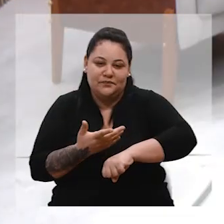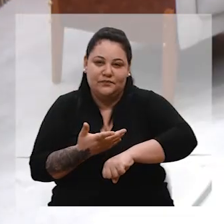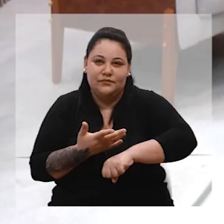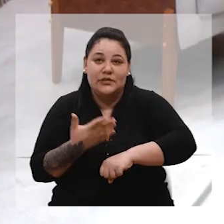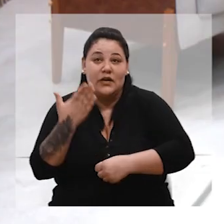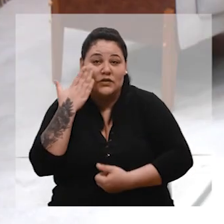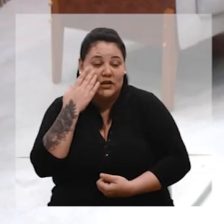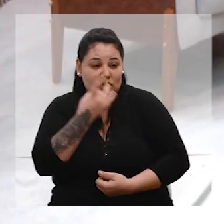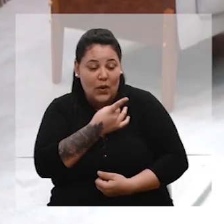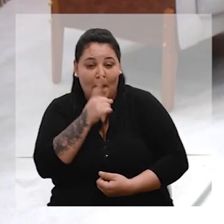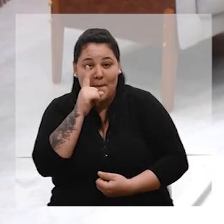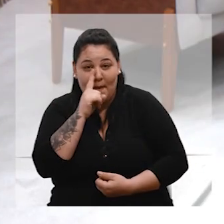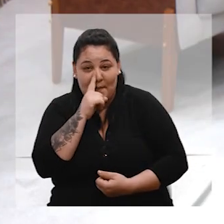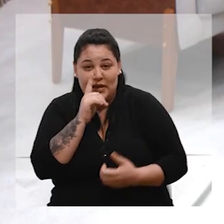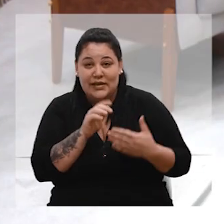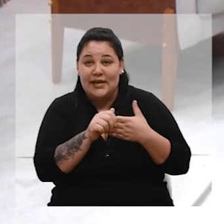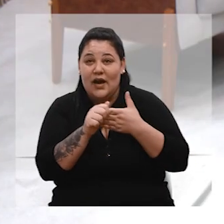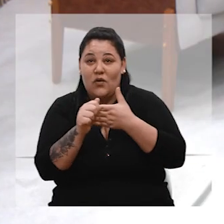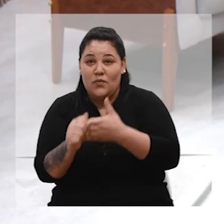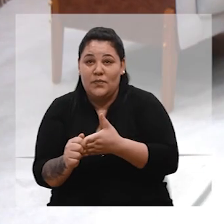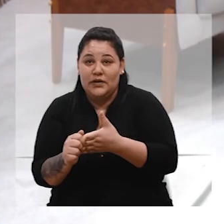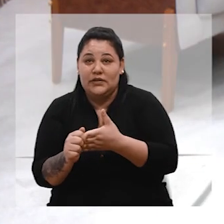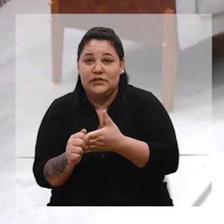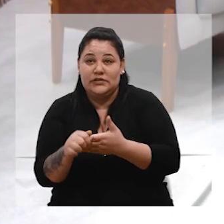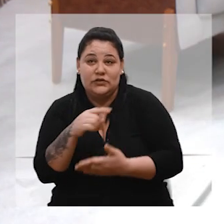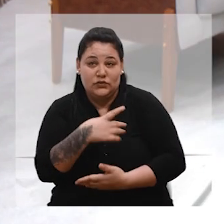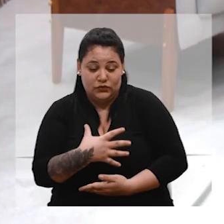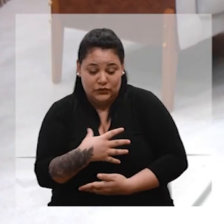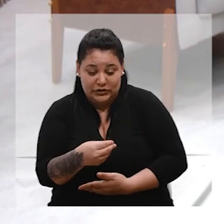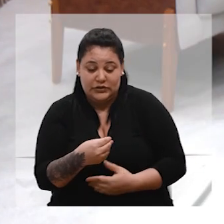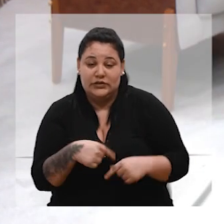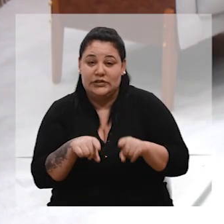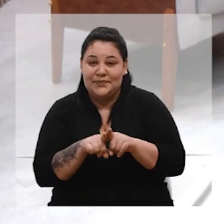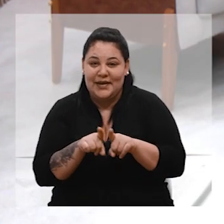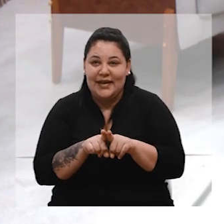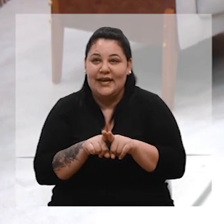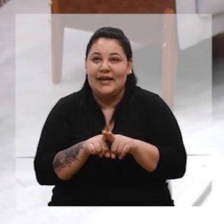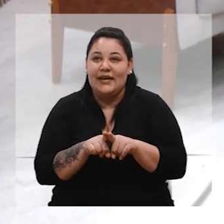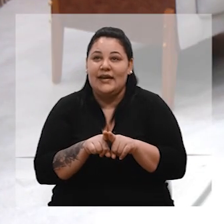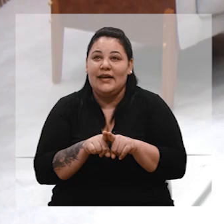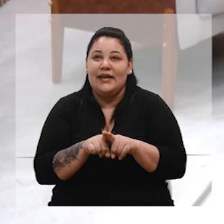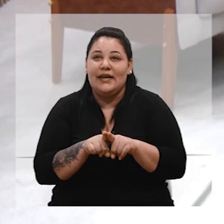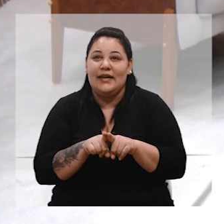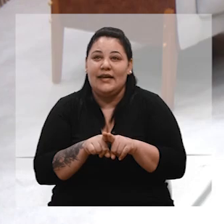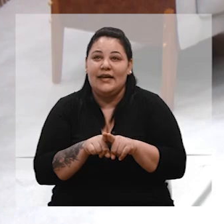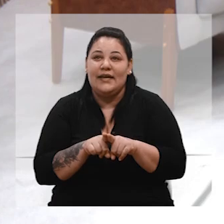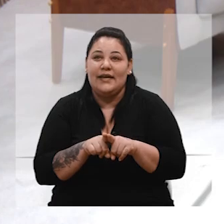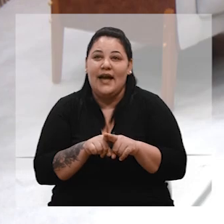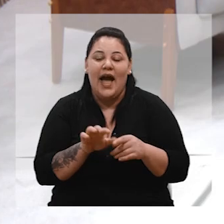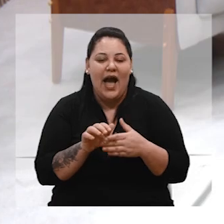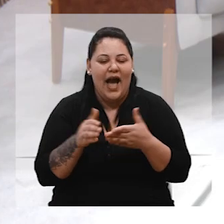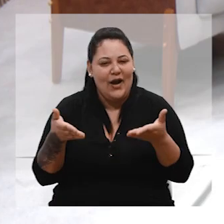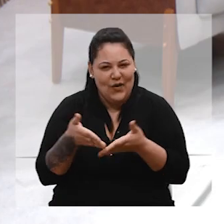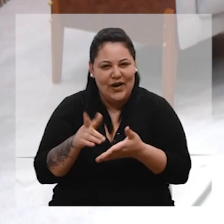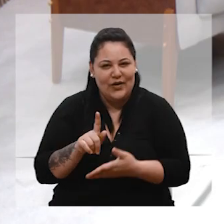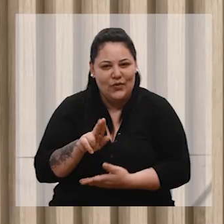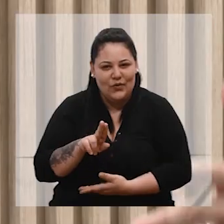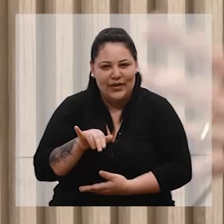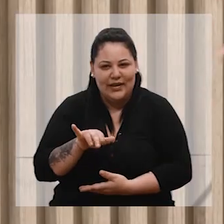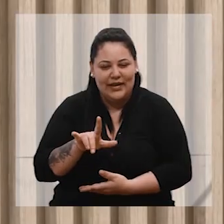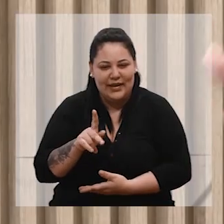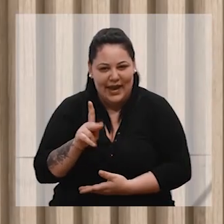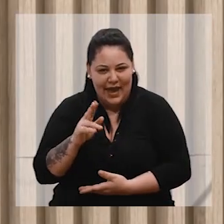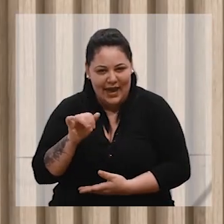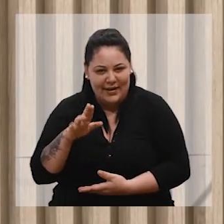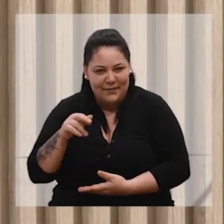uma rotina, né? Eu sei que tu és uma mãe que acompanha esse filho, né? E acompanhou o Guilherme,